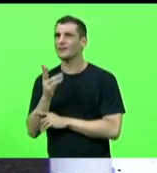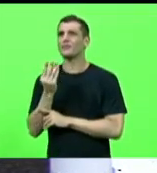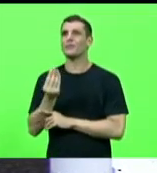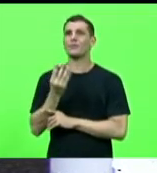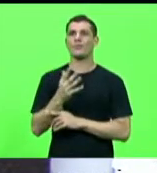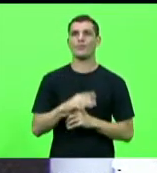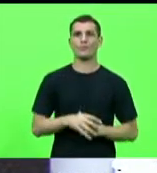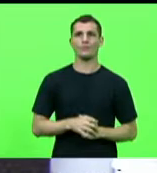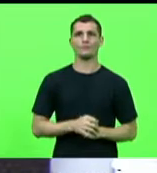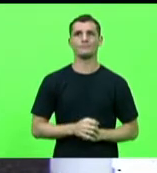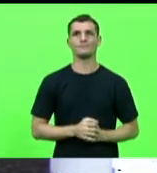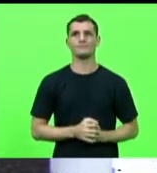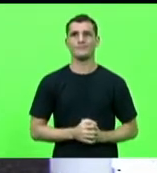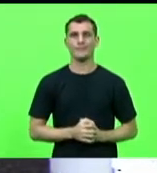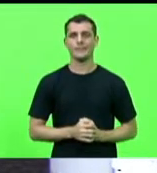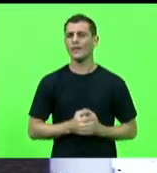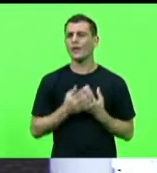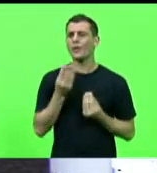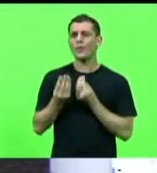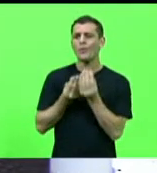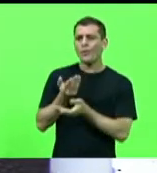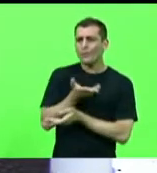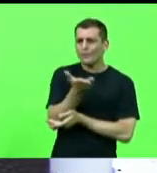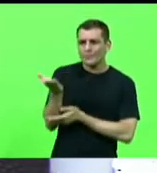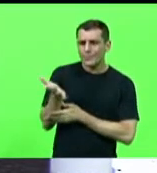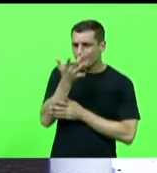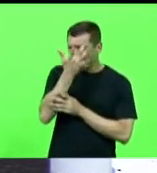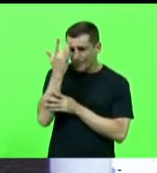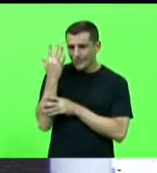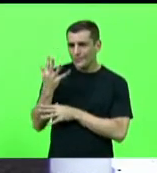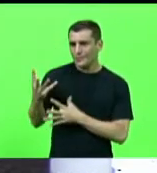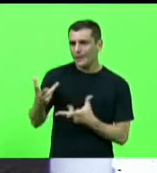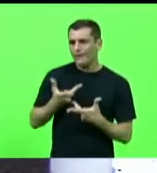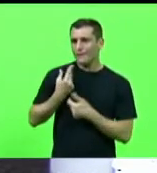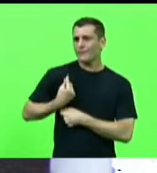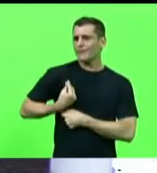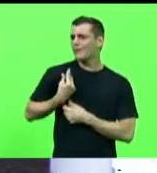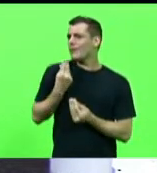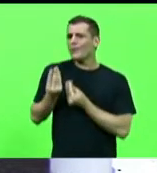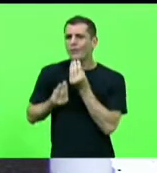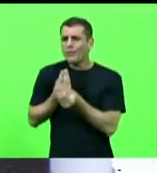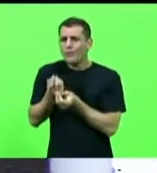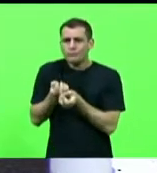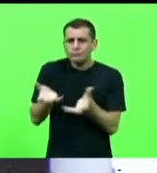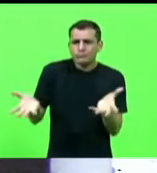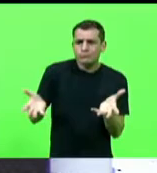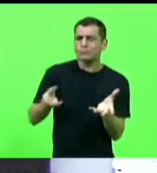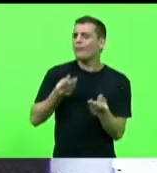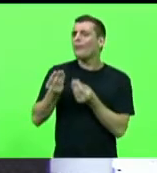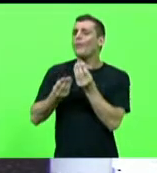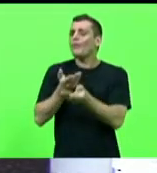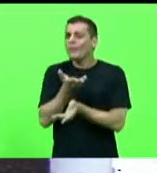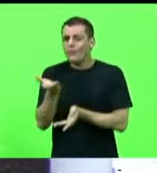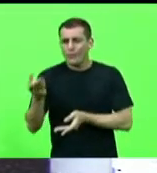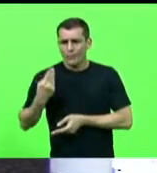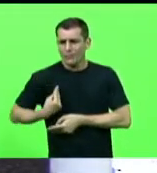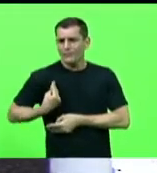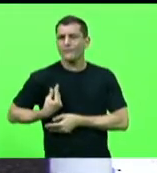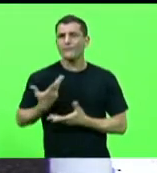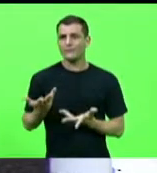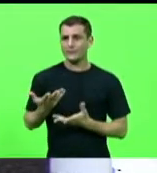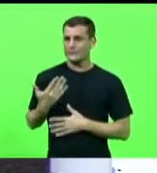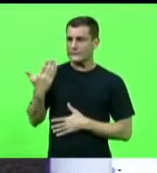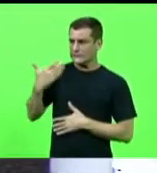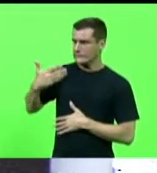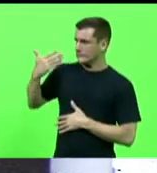E que dignidade a gente entrega para essas pessoas? Que tipo de dignidade a gente entrega? Isso já vem de